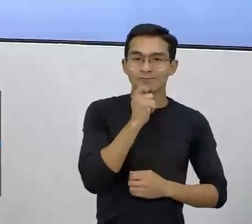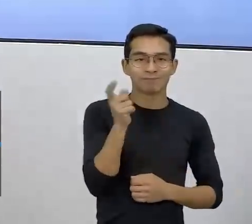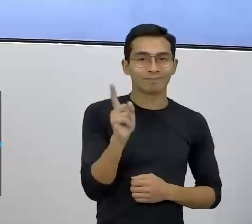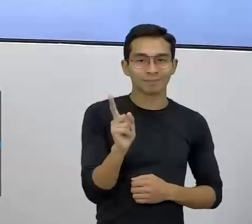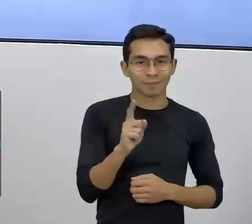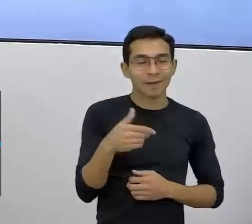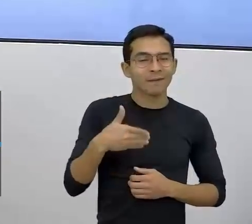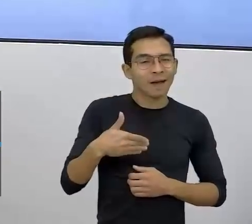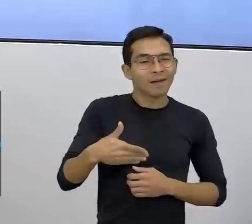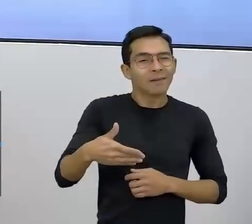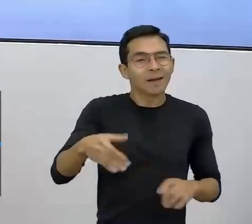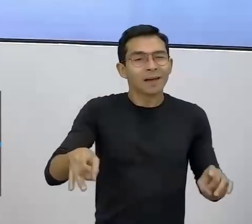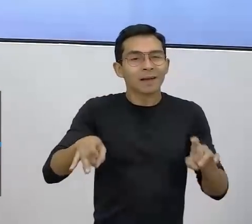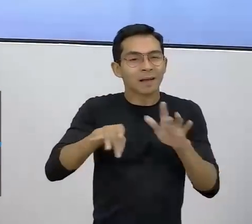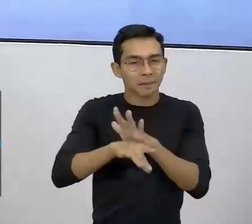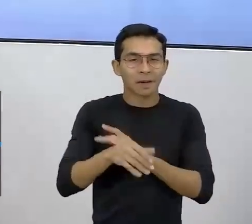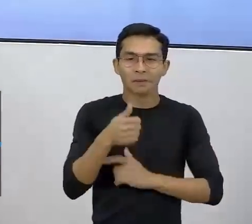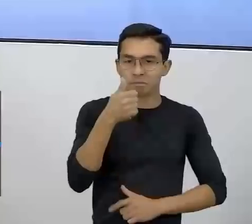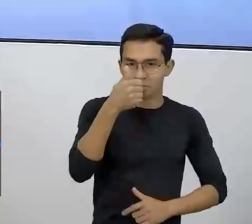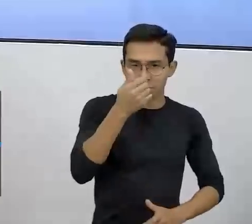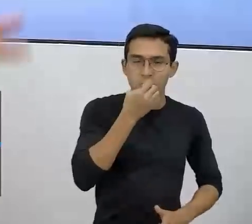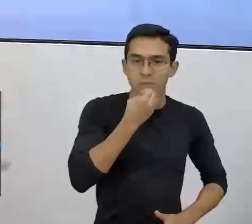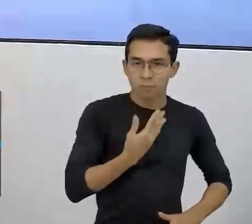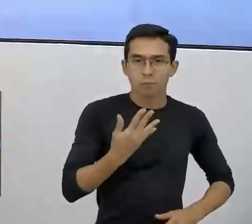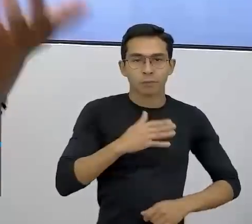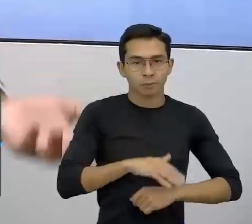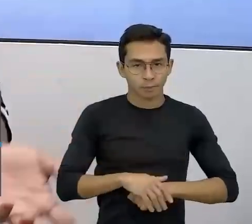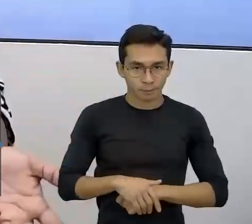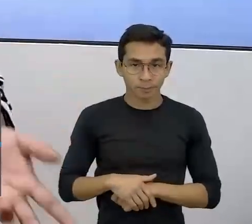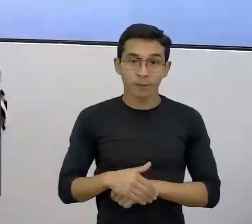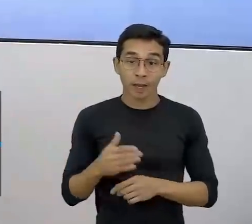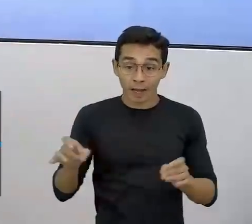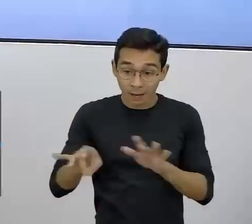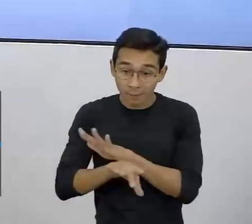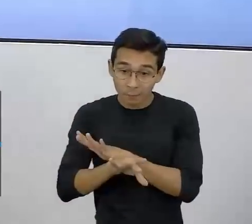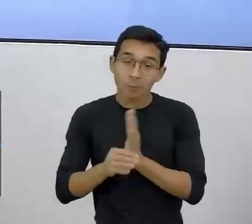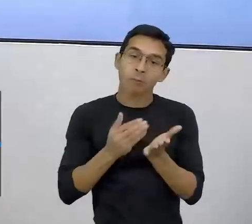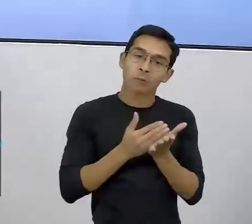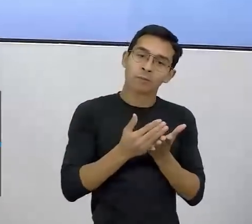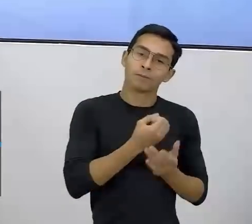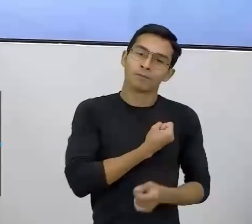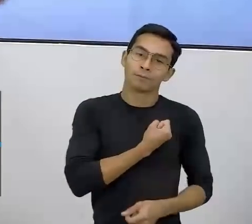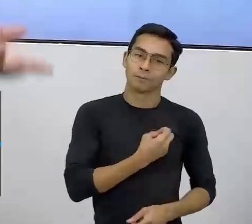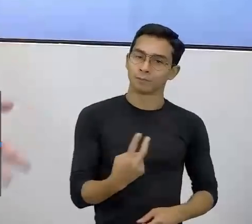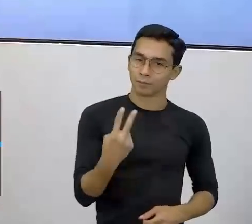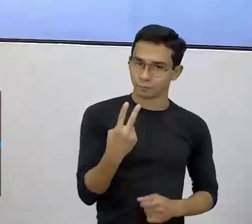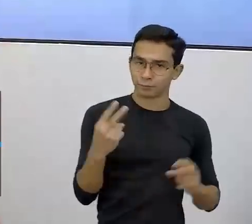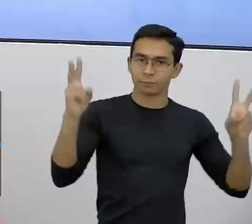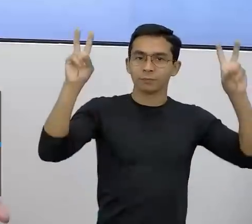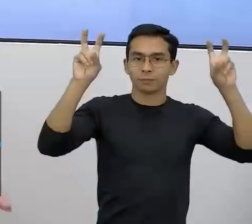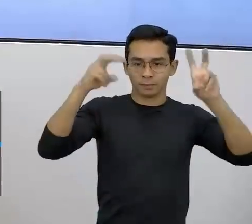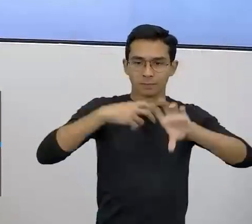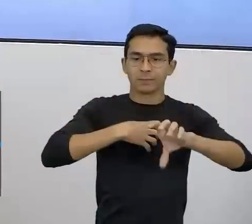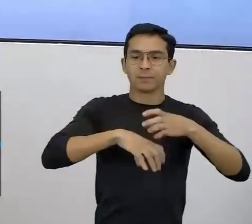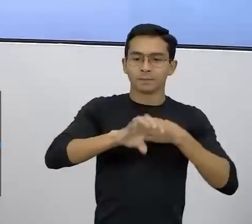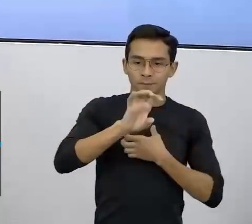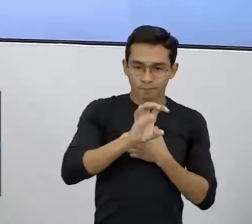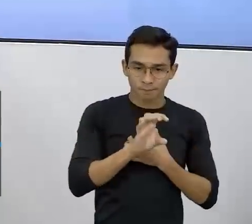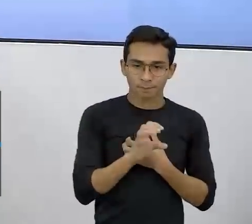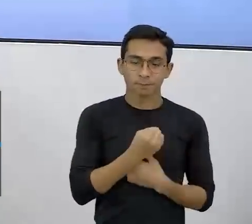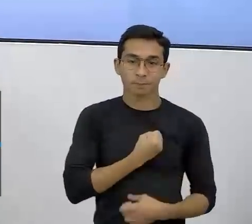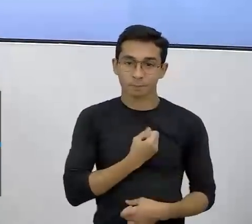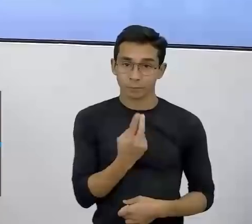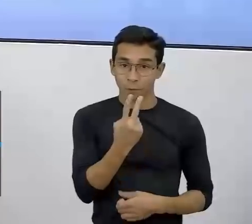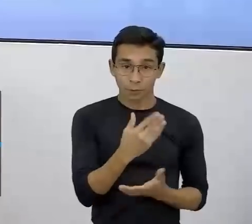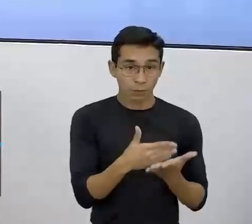muito bom que isso esteja acontecendo, e já caminhando para a unidade 2, que é a empatia. Então, se você não chegou na unidade 2, a gente já está